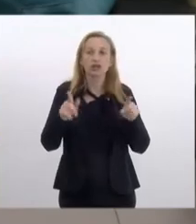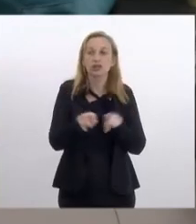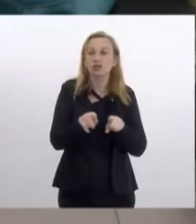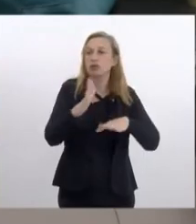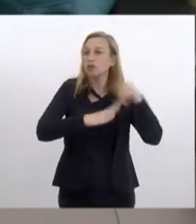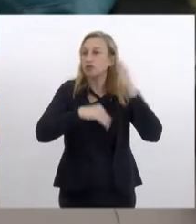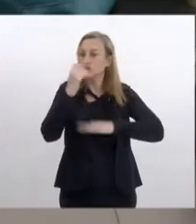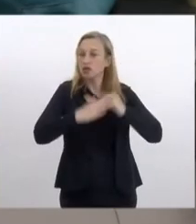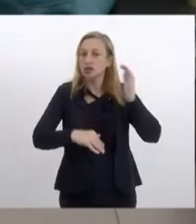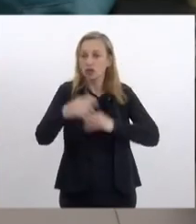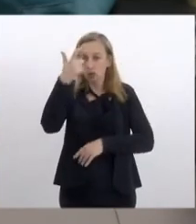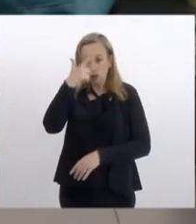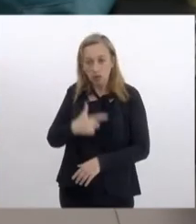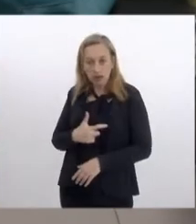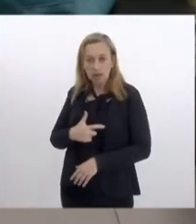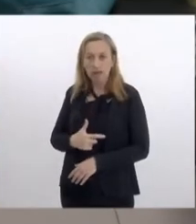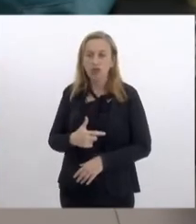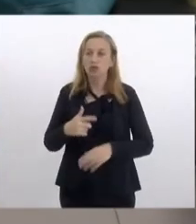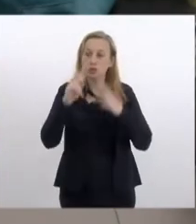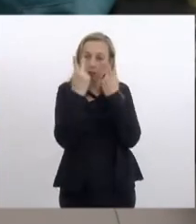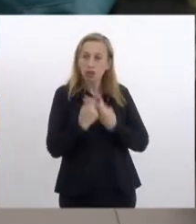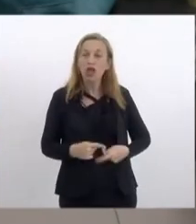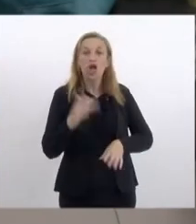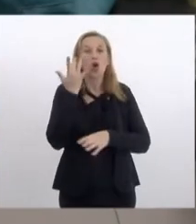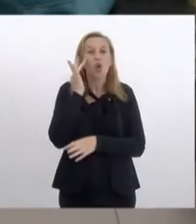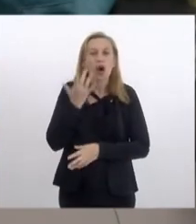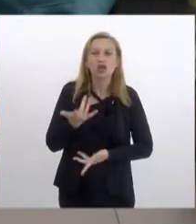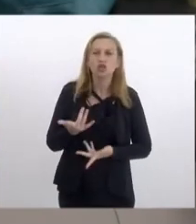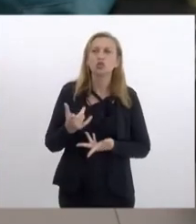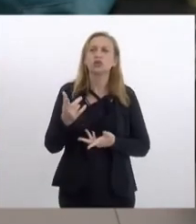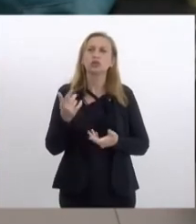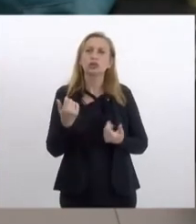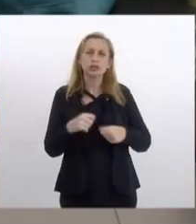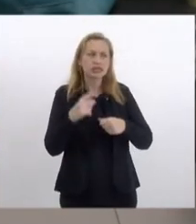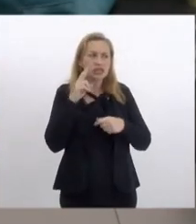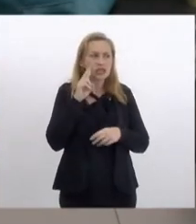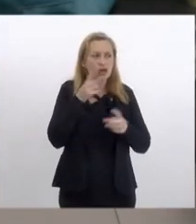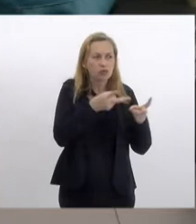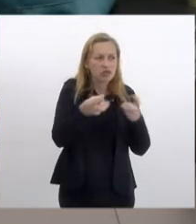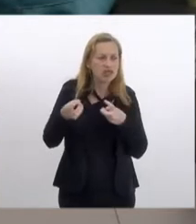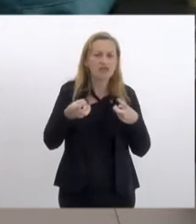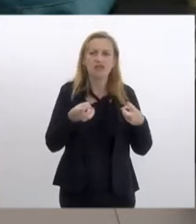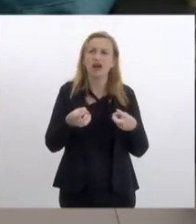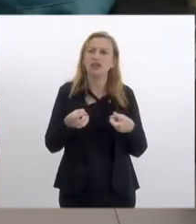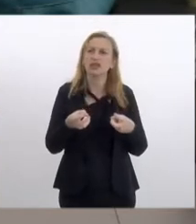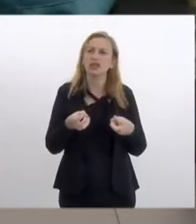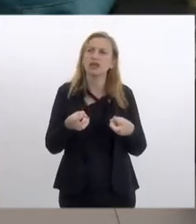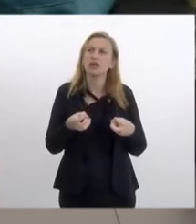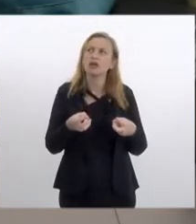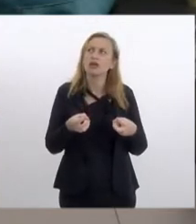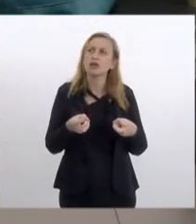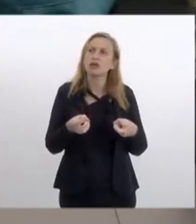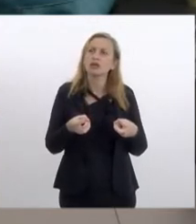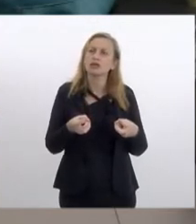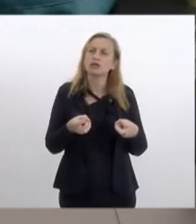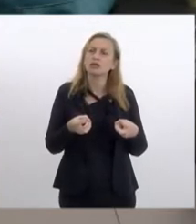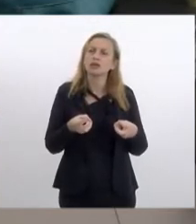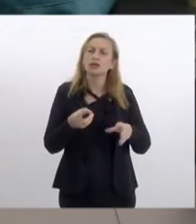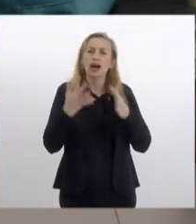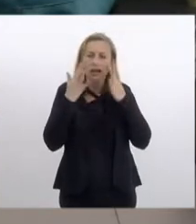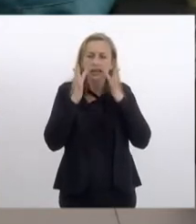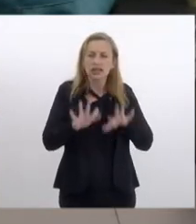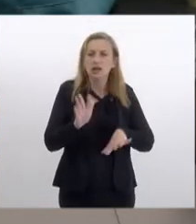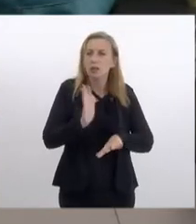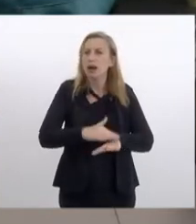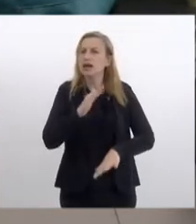de comportamento e emoções humanas, eu acho que tem que ser visto e ser dado mais